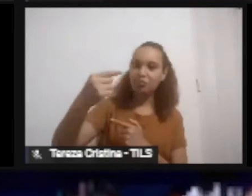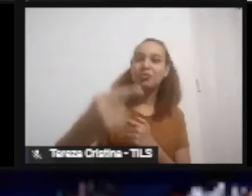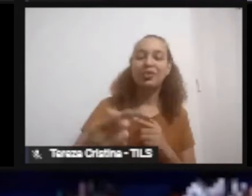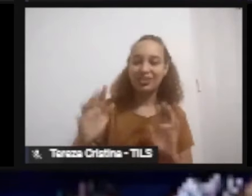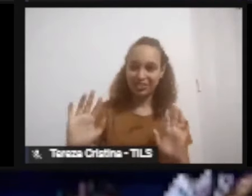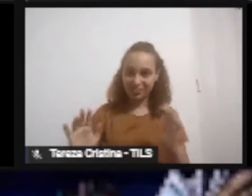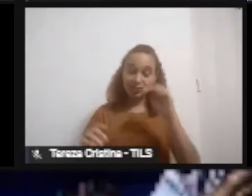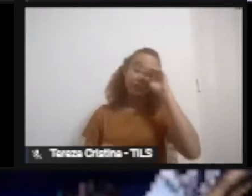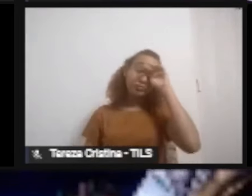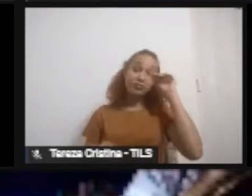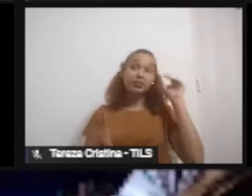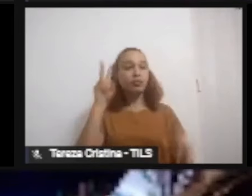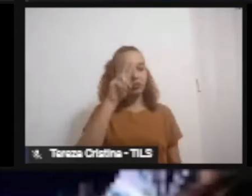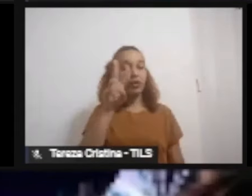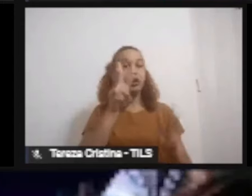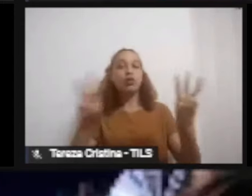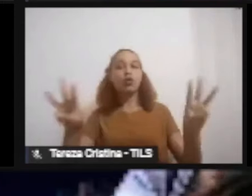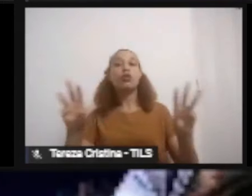lembrar, ó, o site é